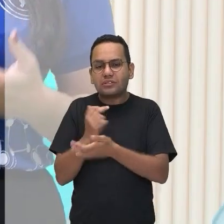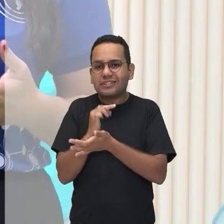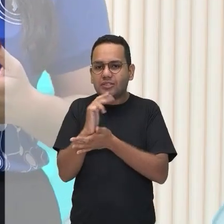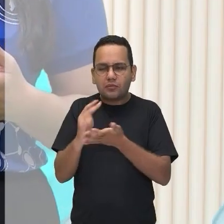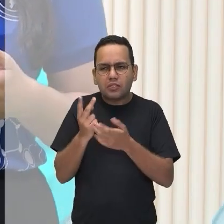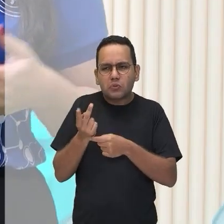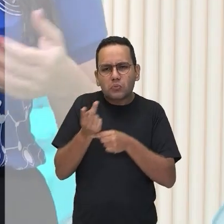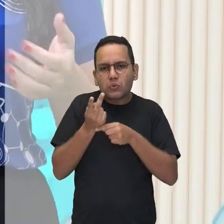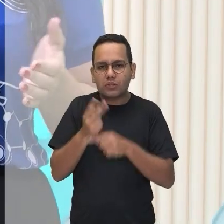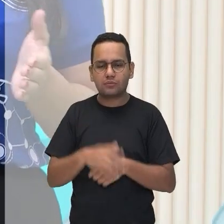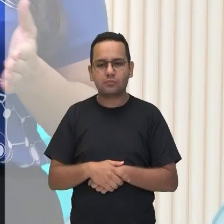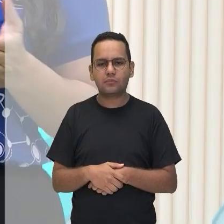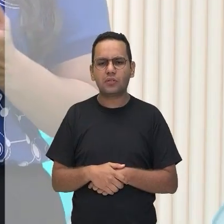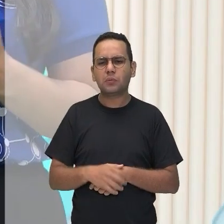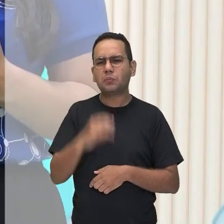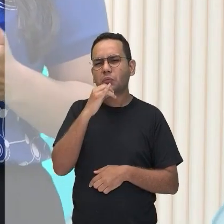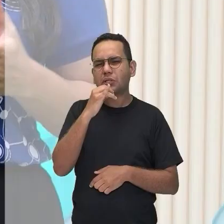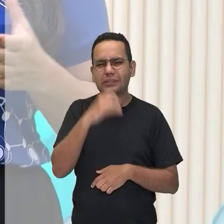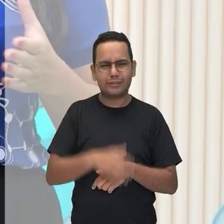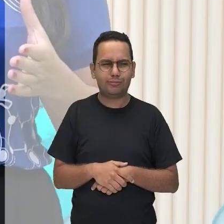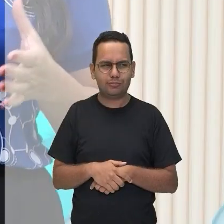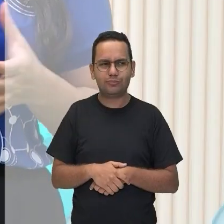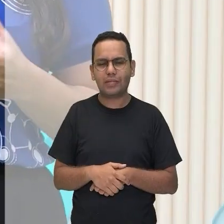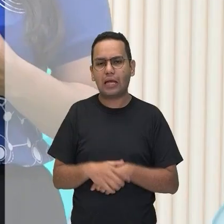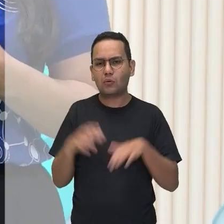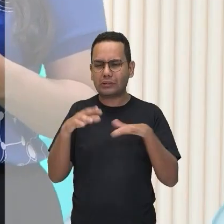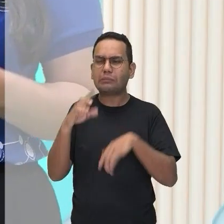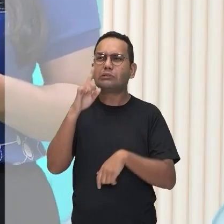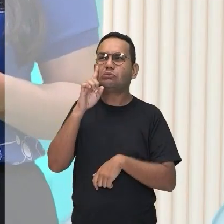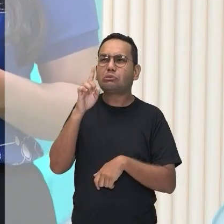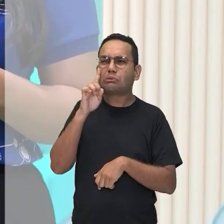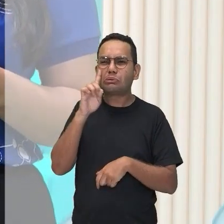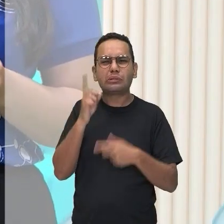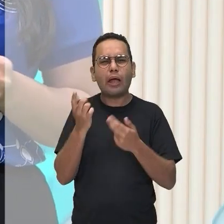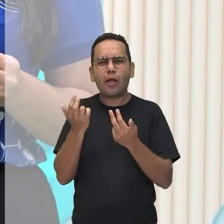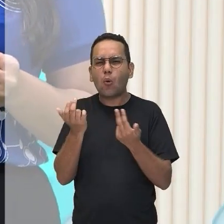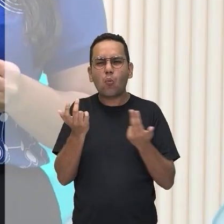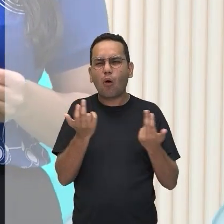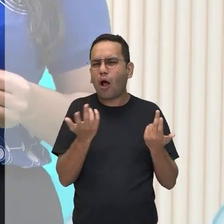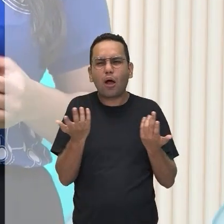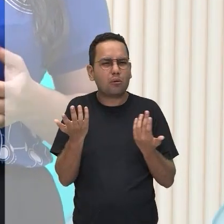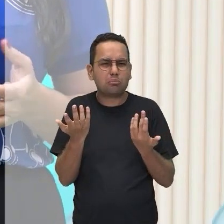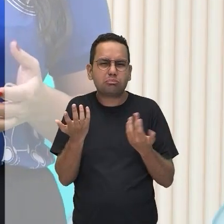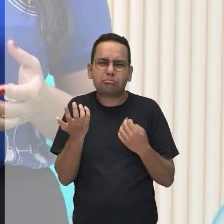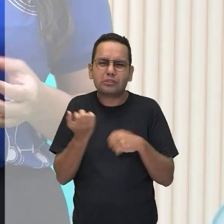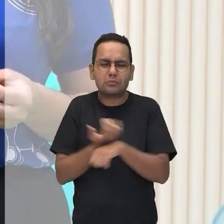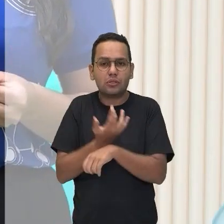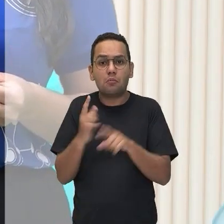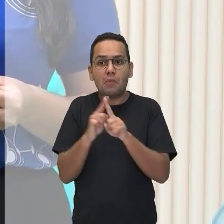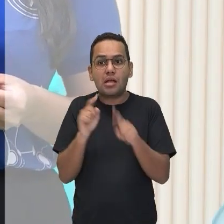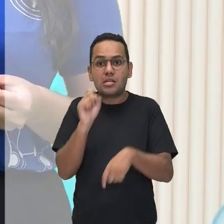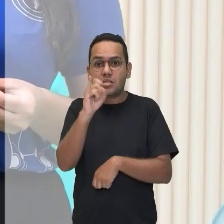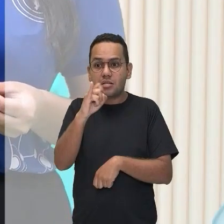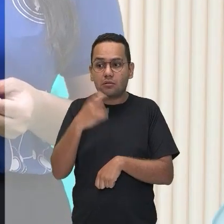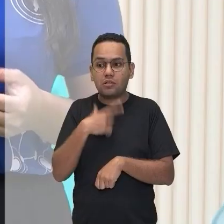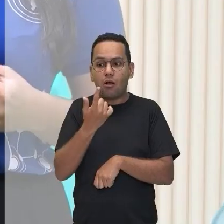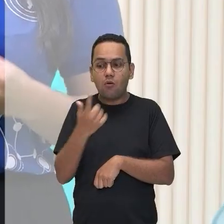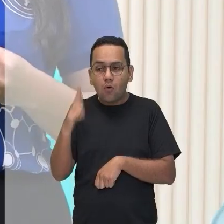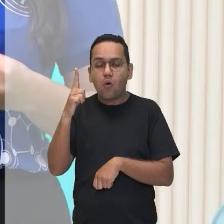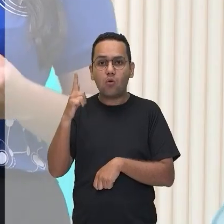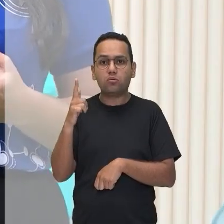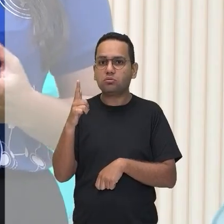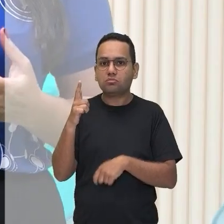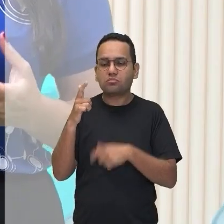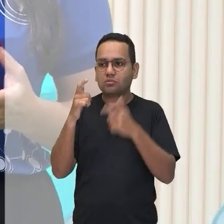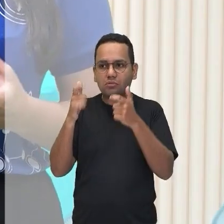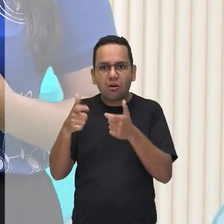nossa rotina, é tudo muito igual, as emoções são muito iguais. Então, quando você se propõe a fazer uma atividade como o raft,